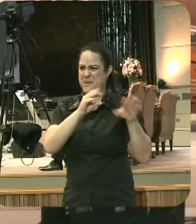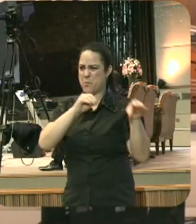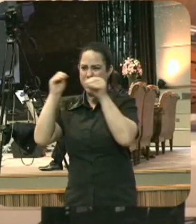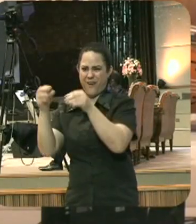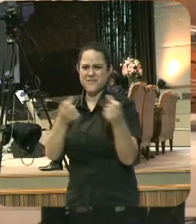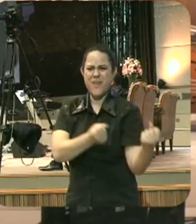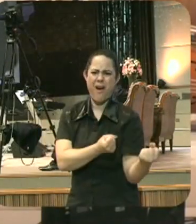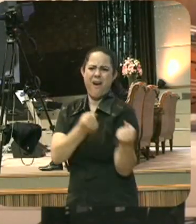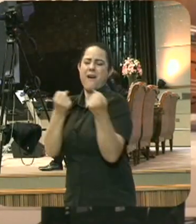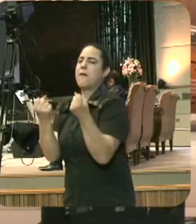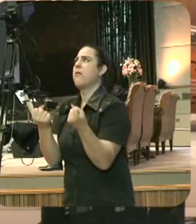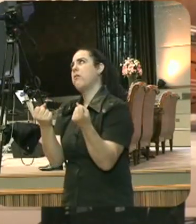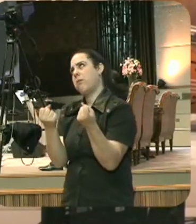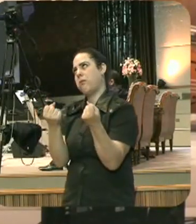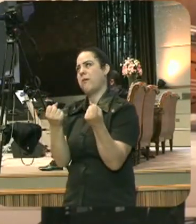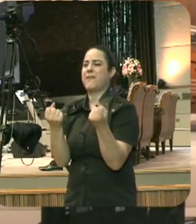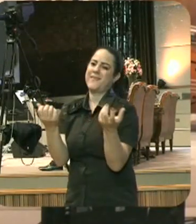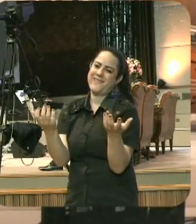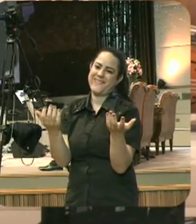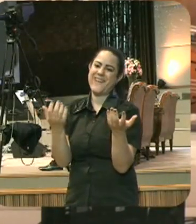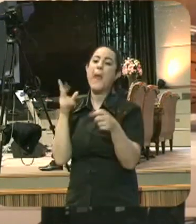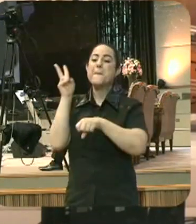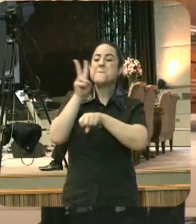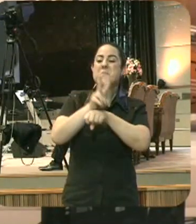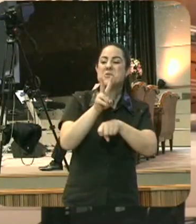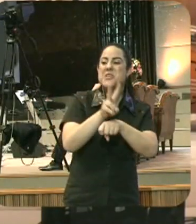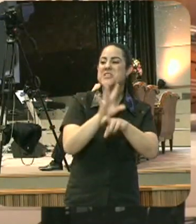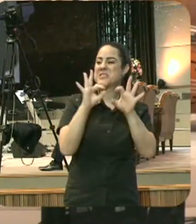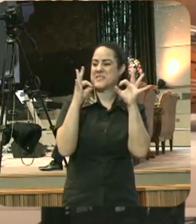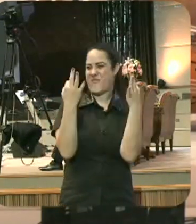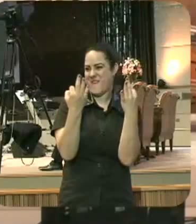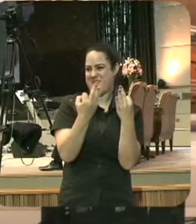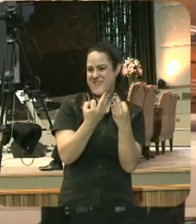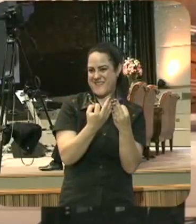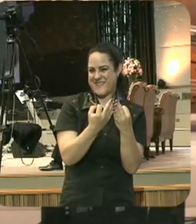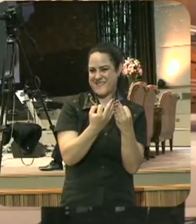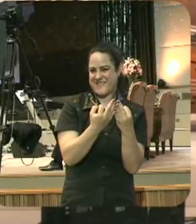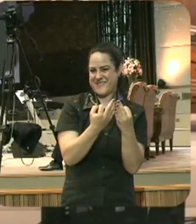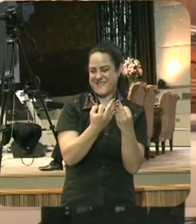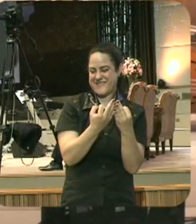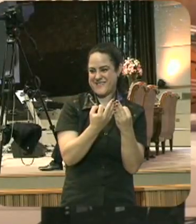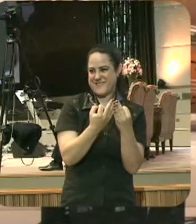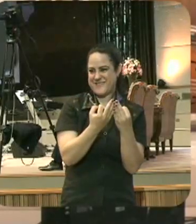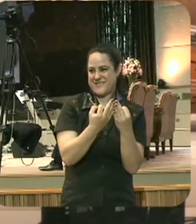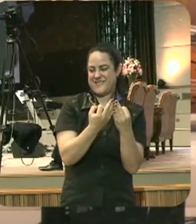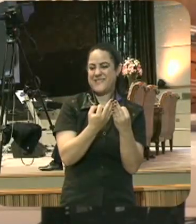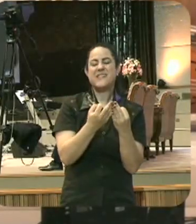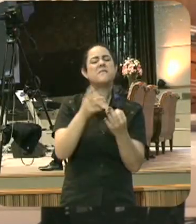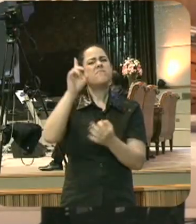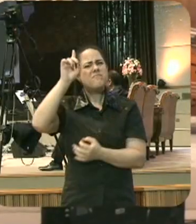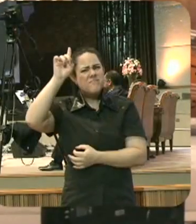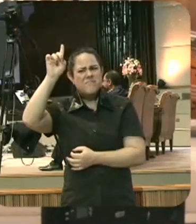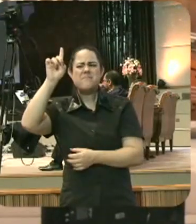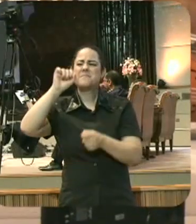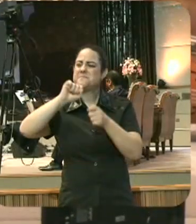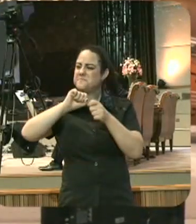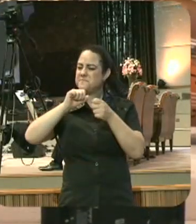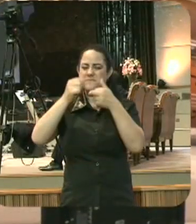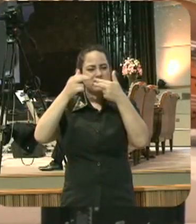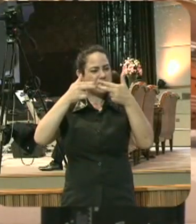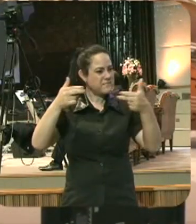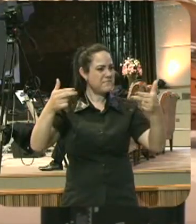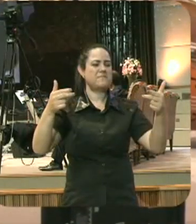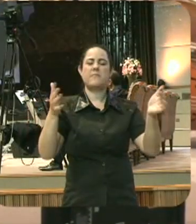ele fez. Eu vou ser protetor daquela família. E de repente o Senhor está fazendo uma obra tão